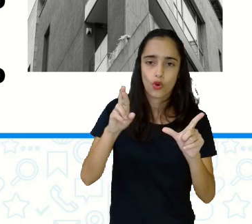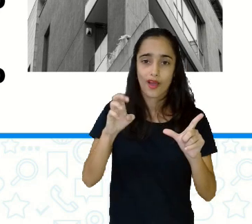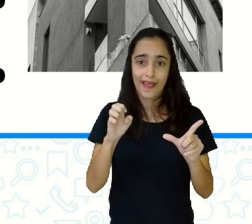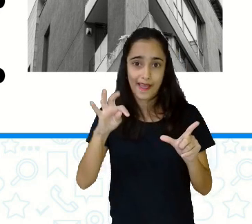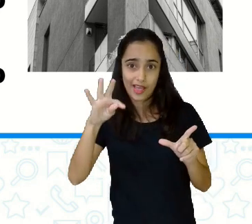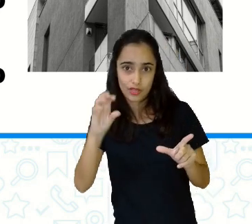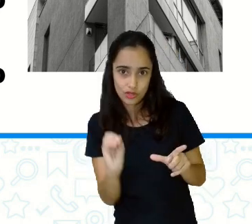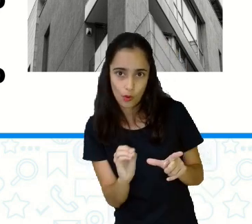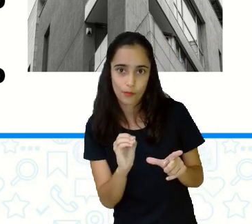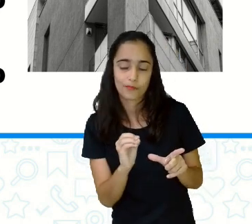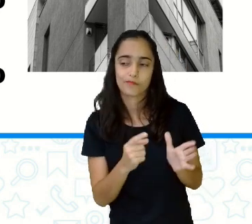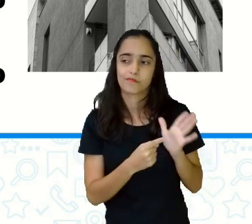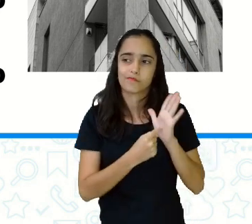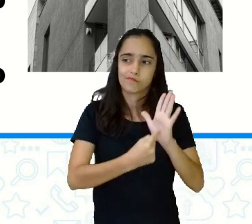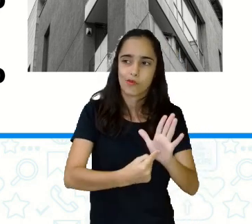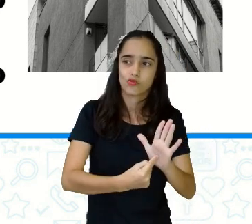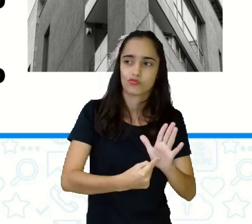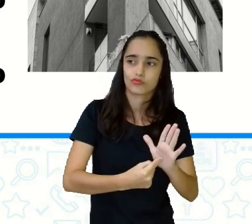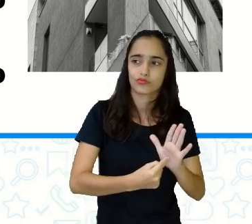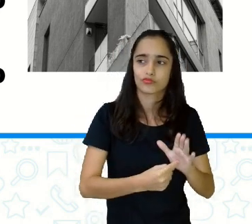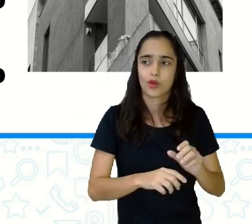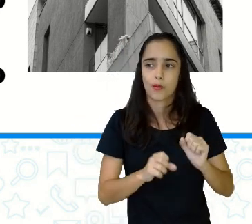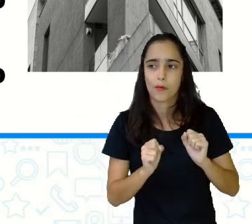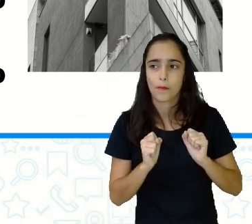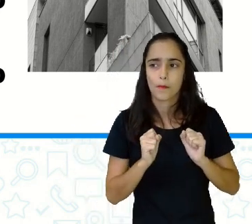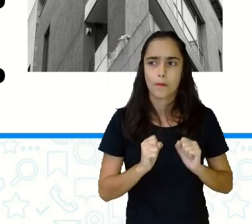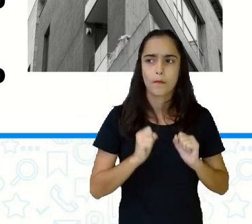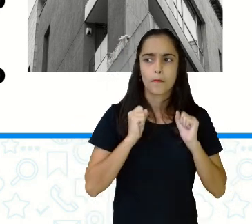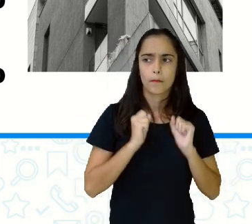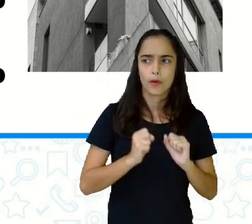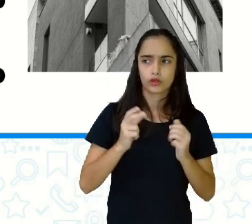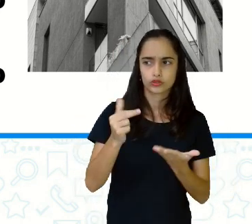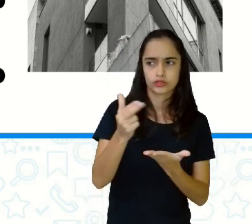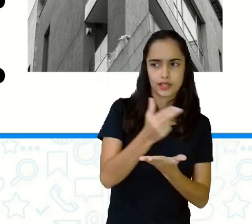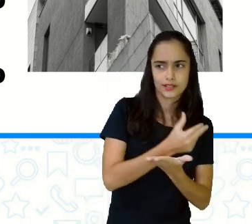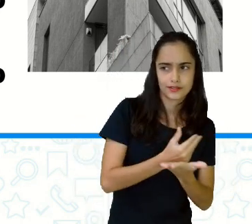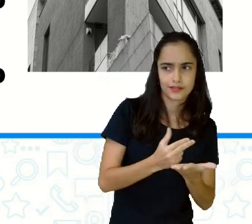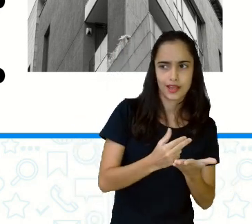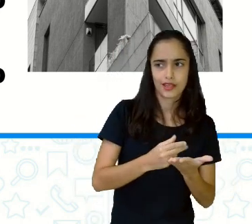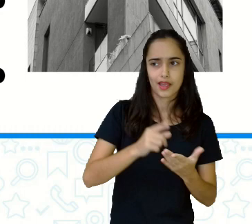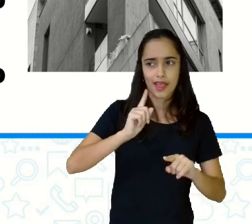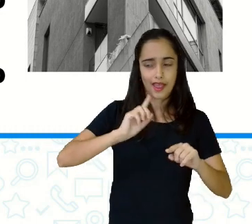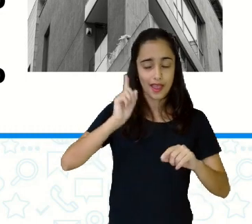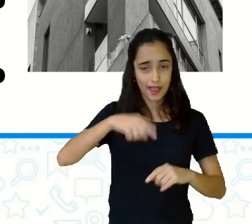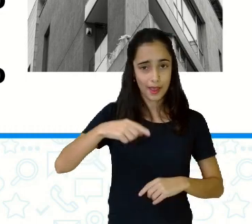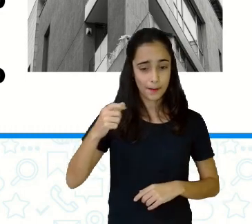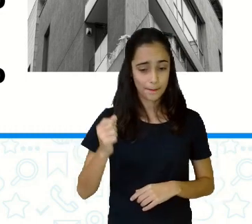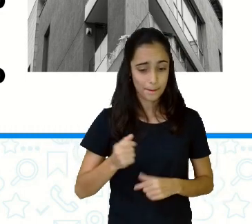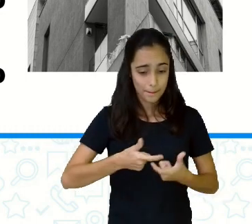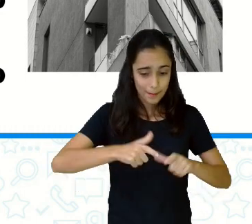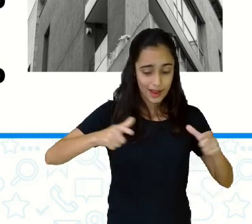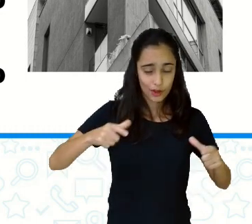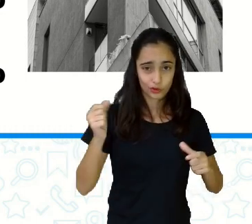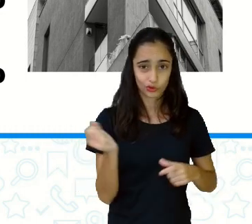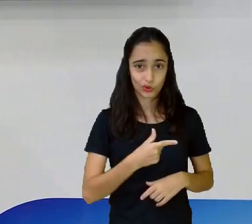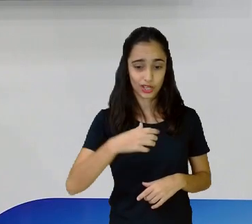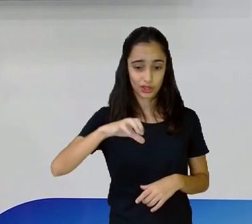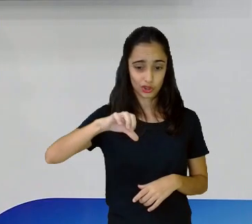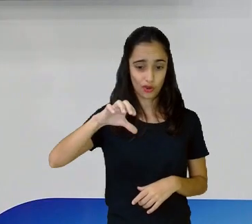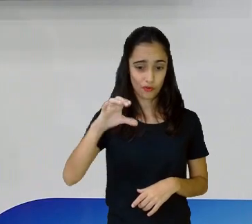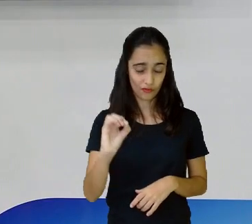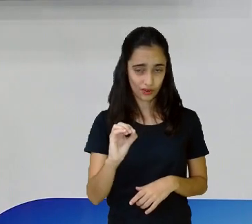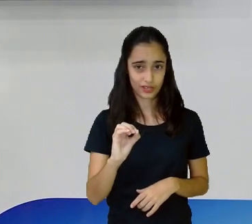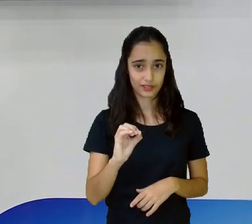de medida maior que 90. Esse ângulo pode ser chamado de ângulo agudo. Responde para mim, tira